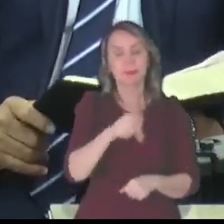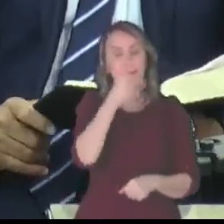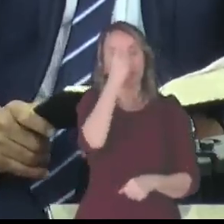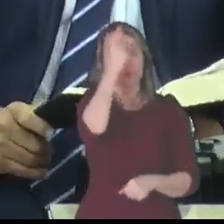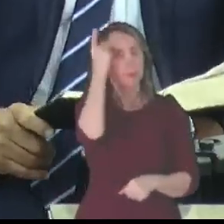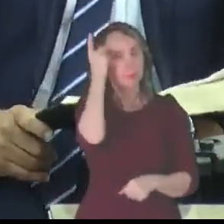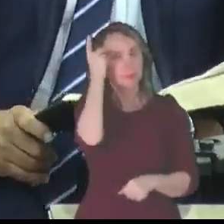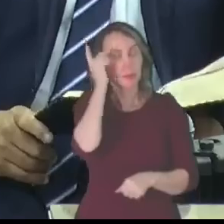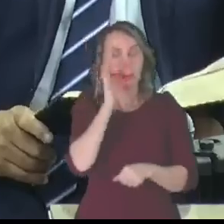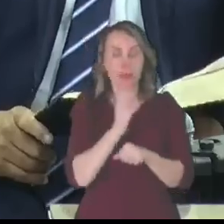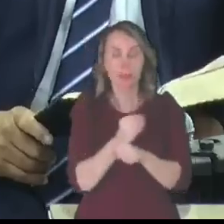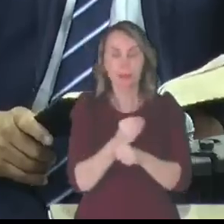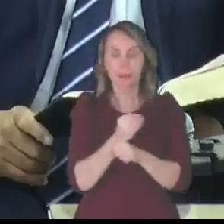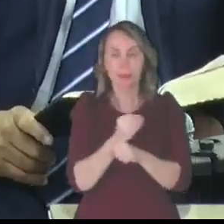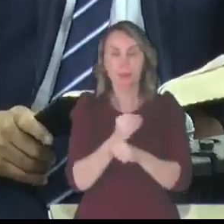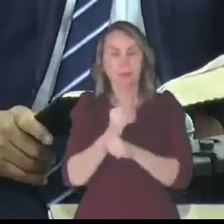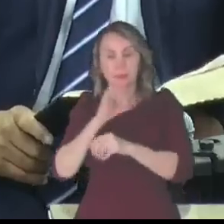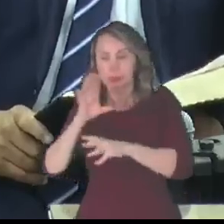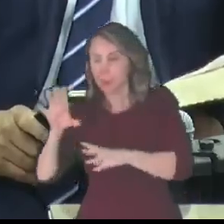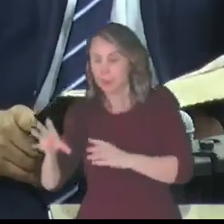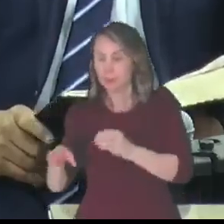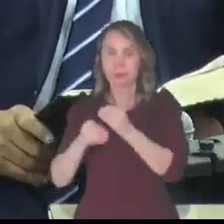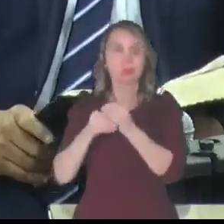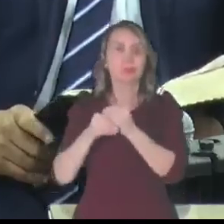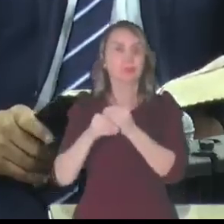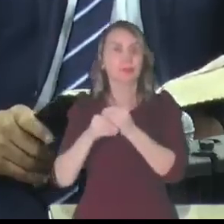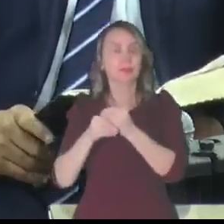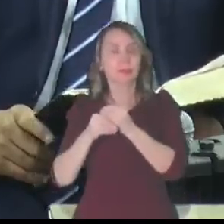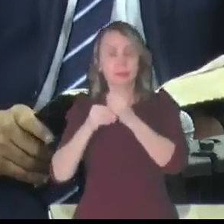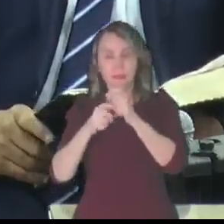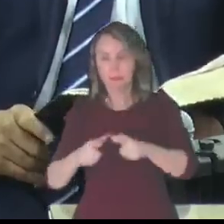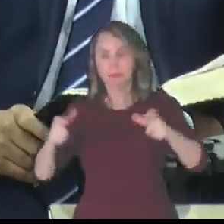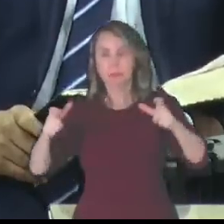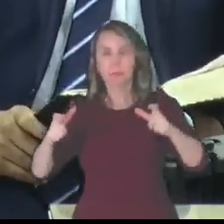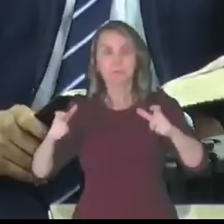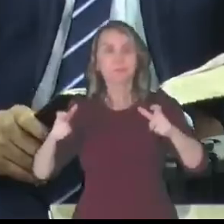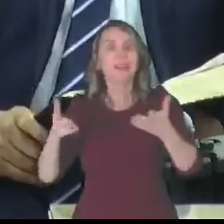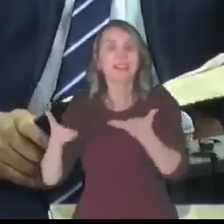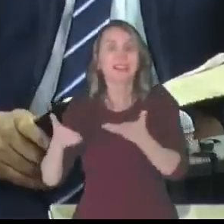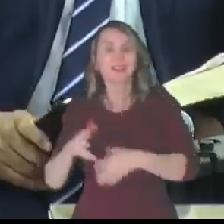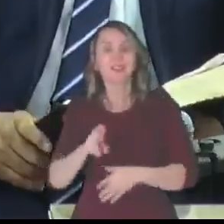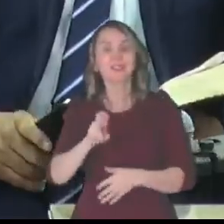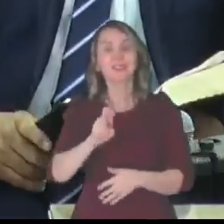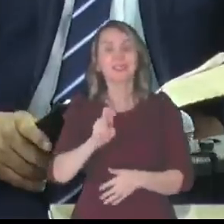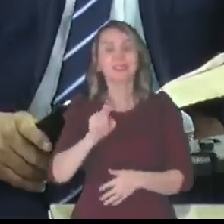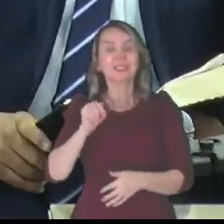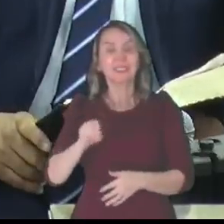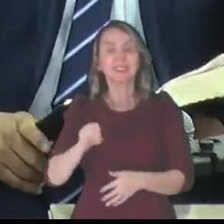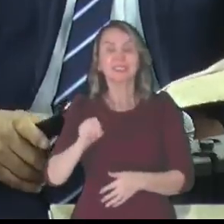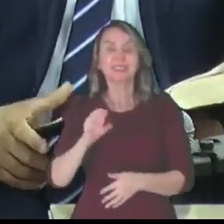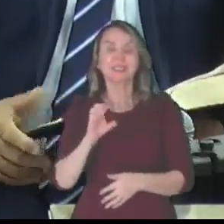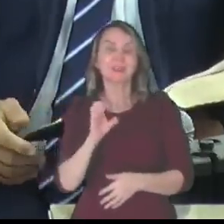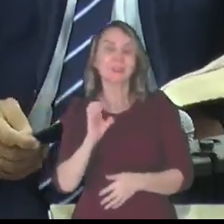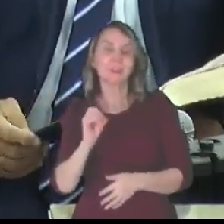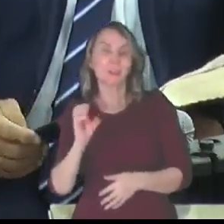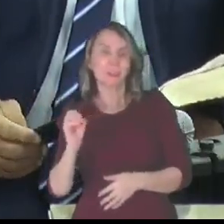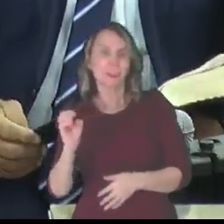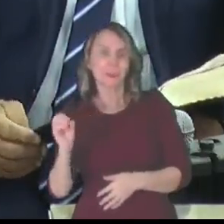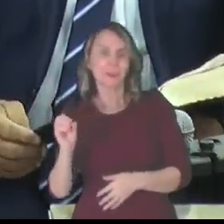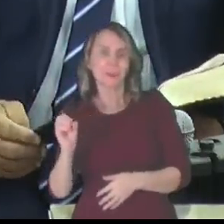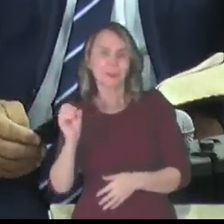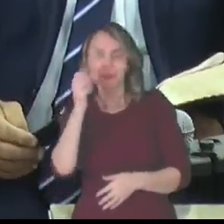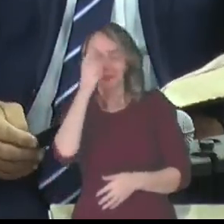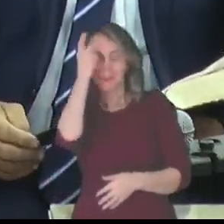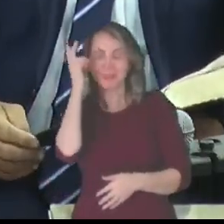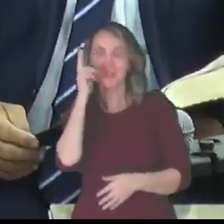5 mil membros quer dizer que depois daquela cura foram ganhas mas quantas almas